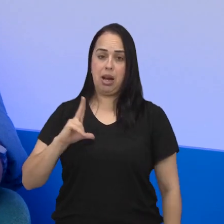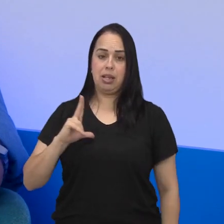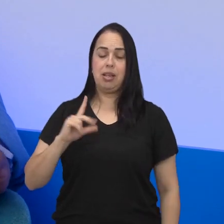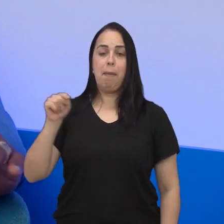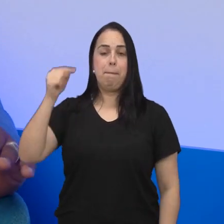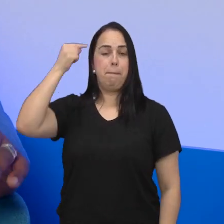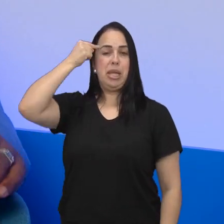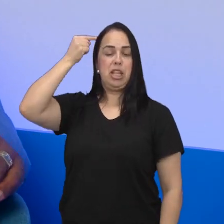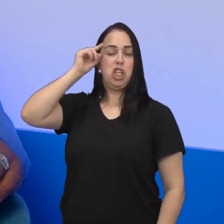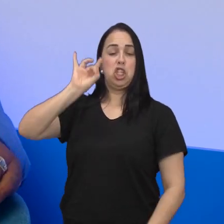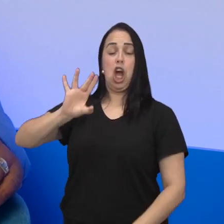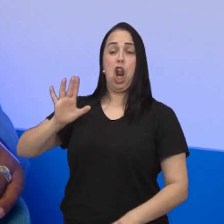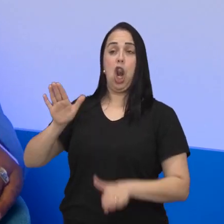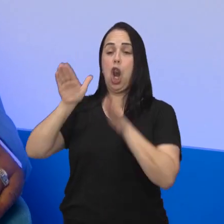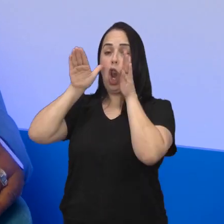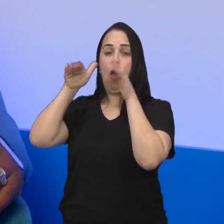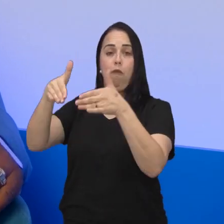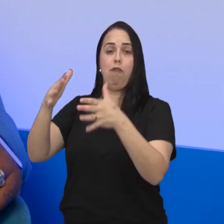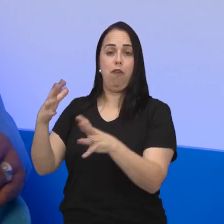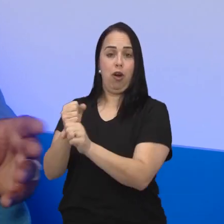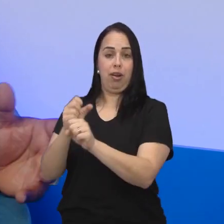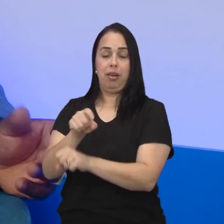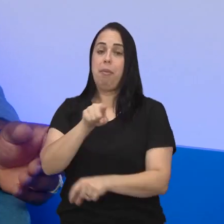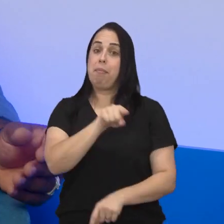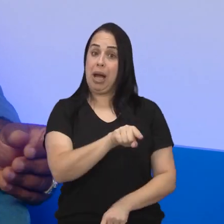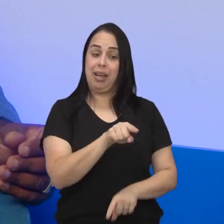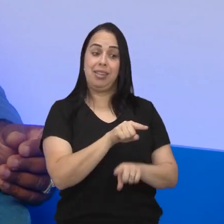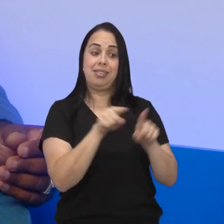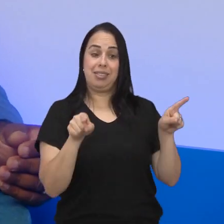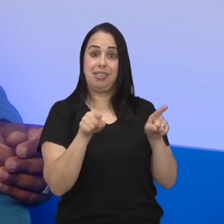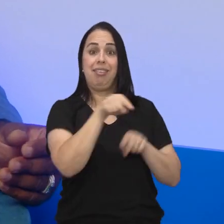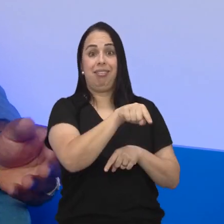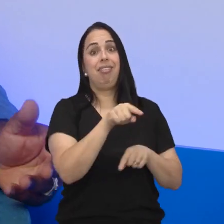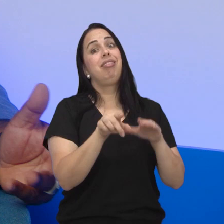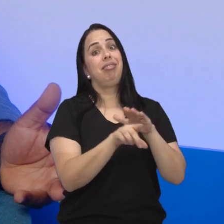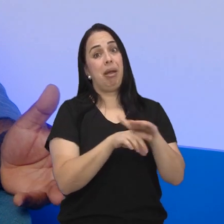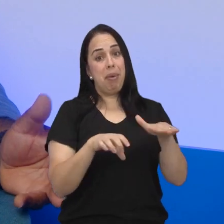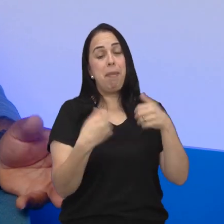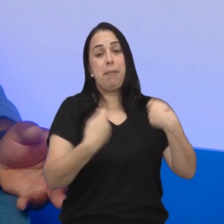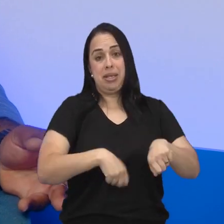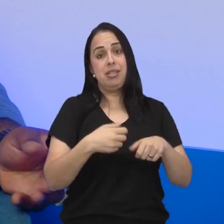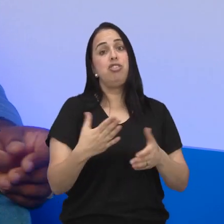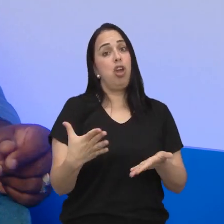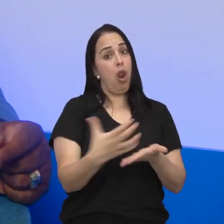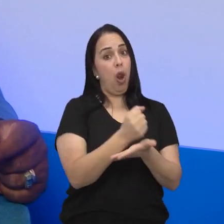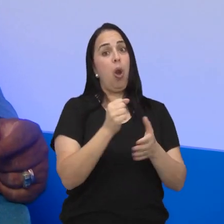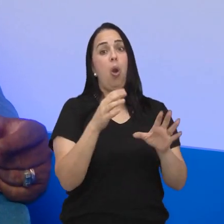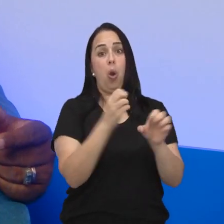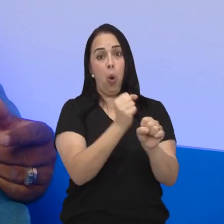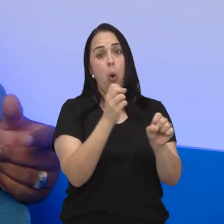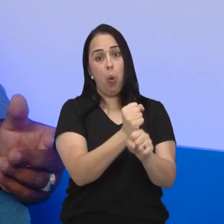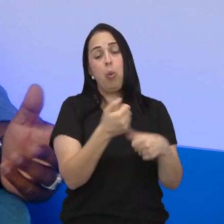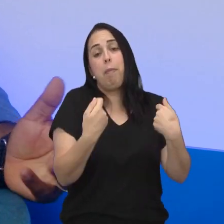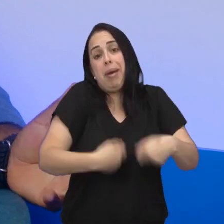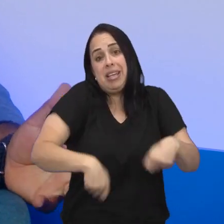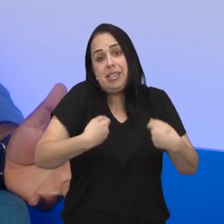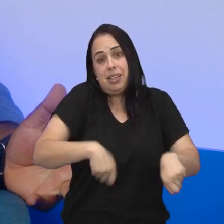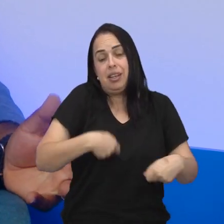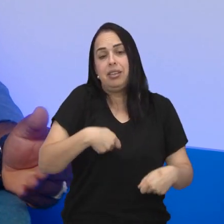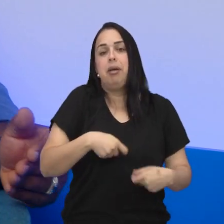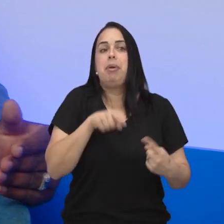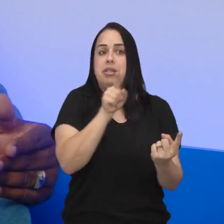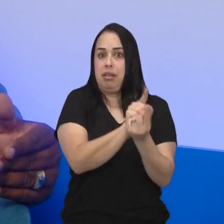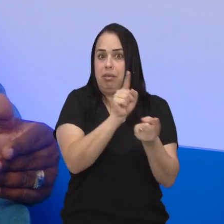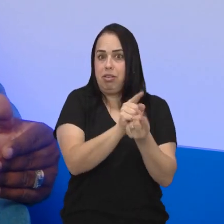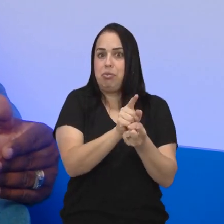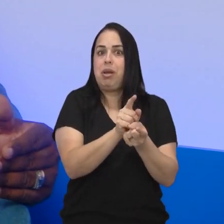setor privado, ele só pensa em lucro. Uhum. Mas o Estado também tem que dar lucro, né? Precisa dar lucro, né? Então, ele precisa atender,